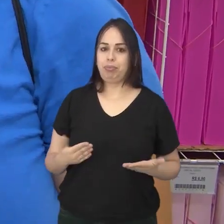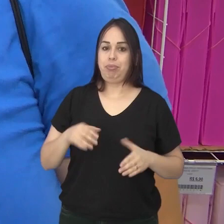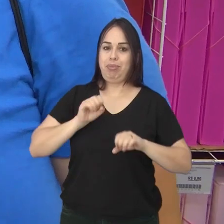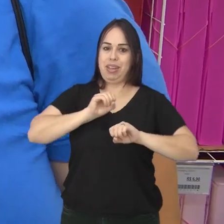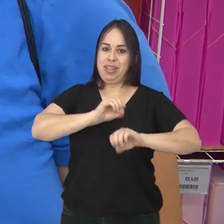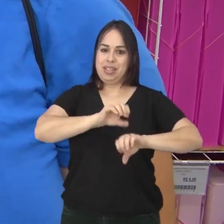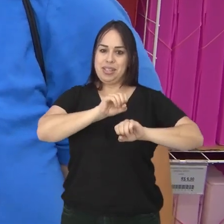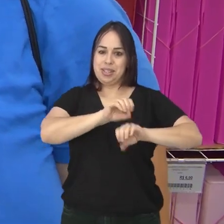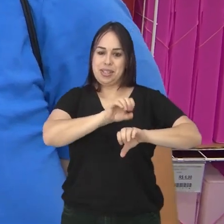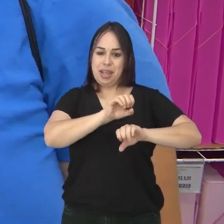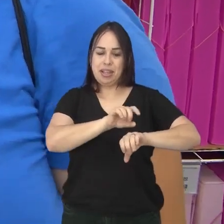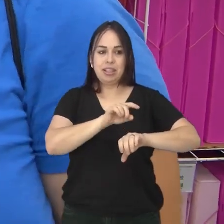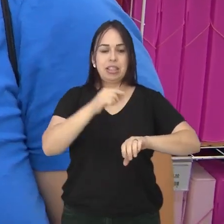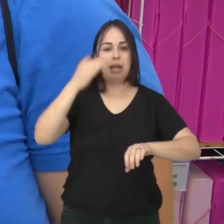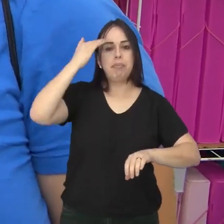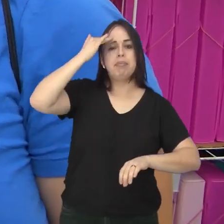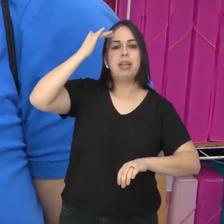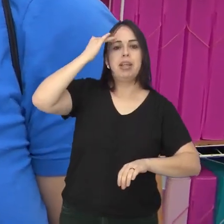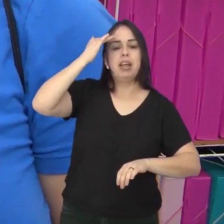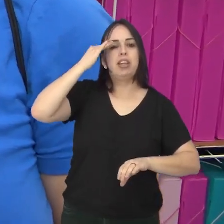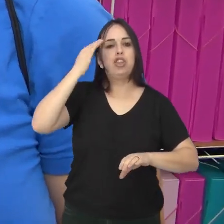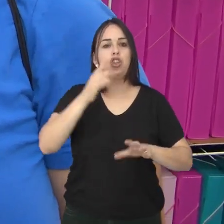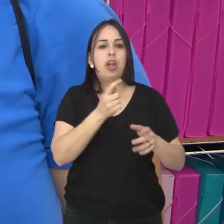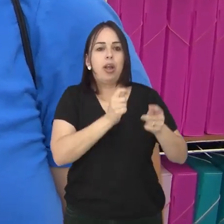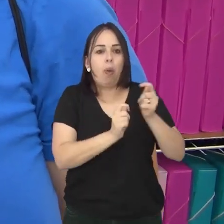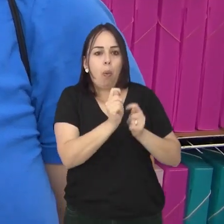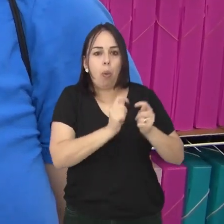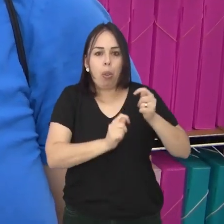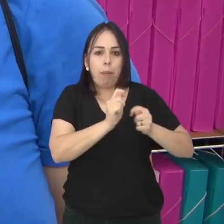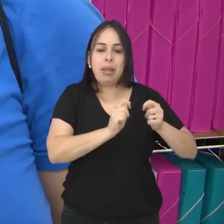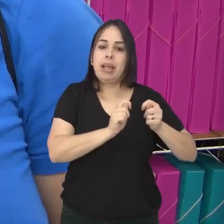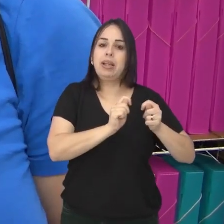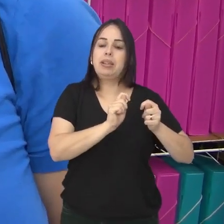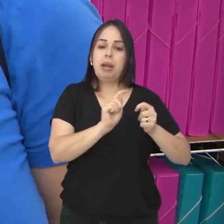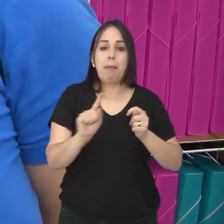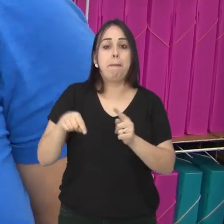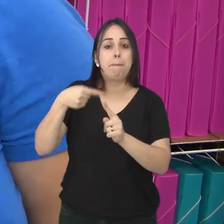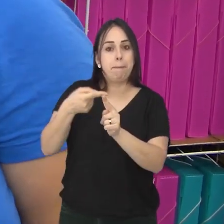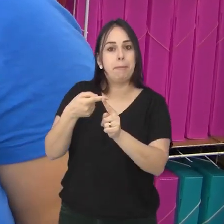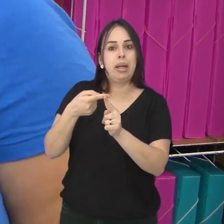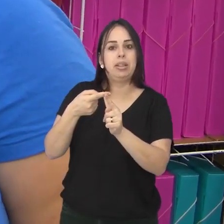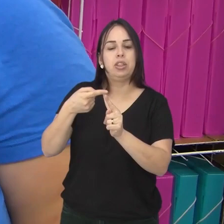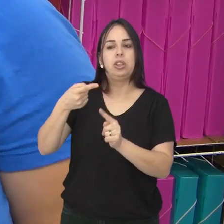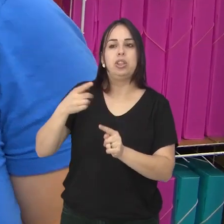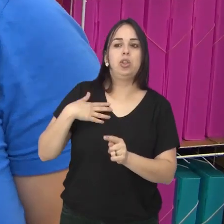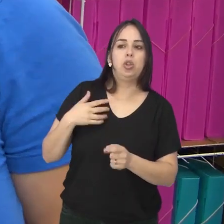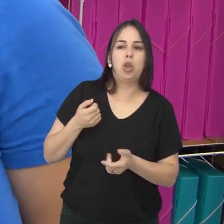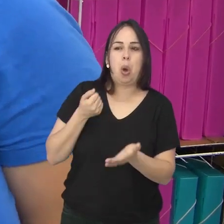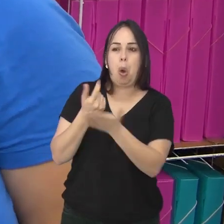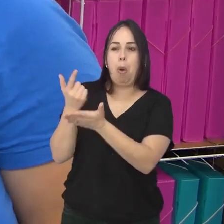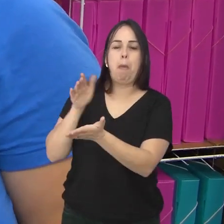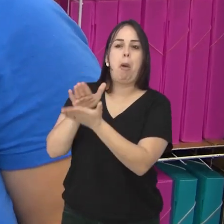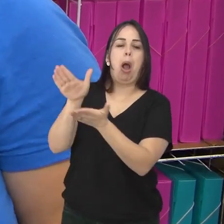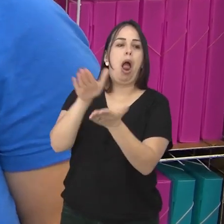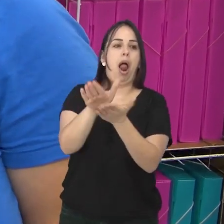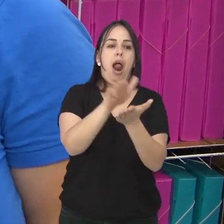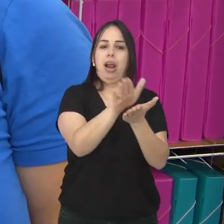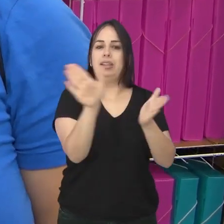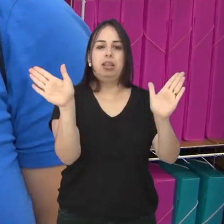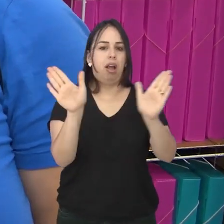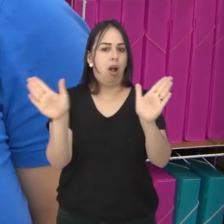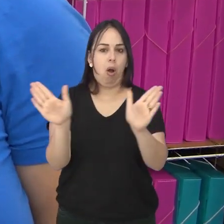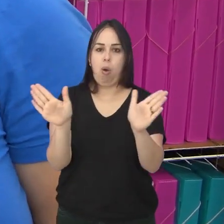já a gente ensina tanto a noção de economia de modo geral para a vida, como também o senso de consumismo, né? O senso